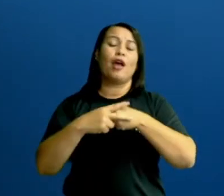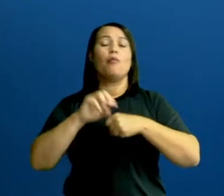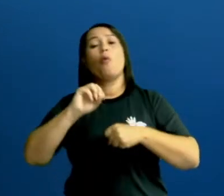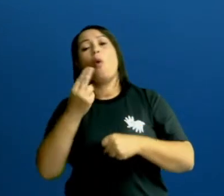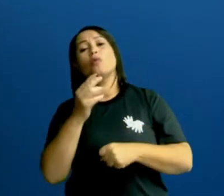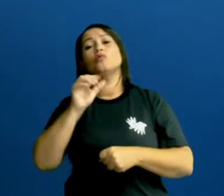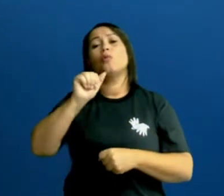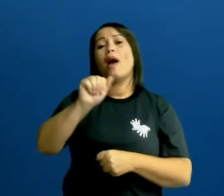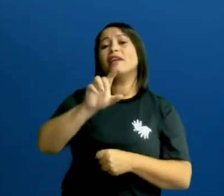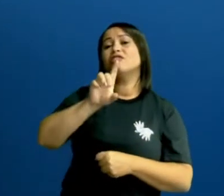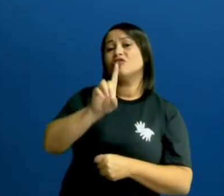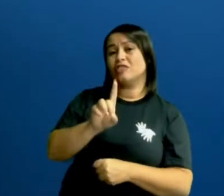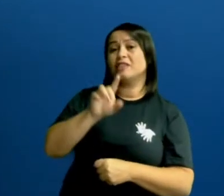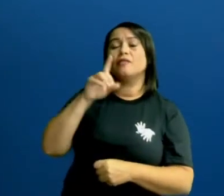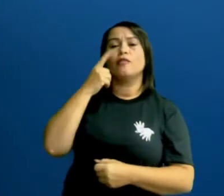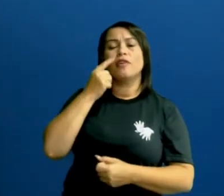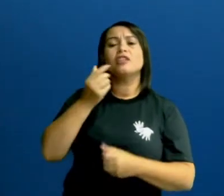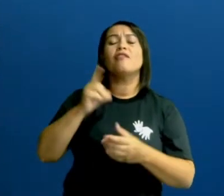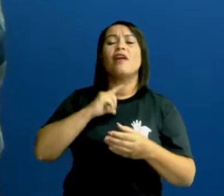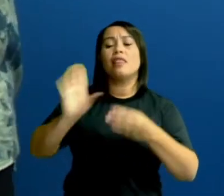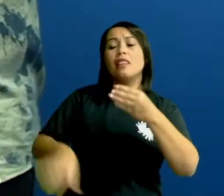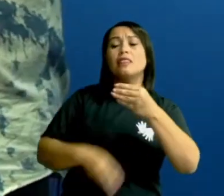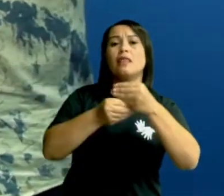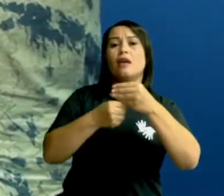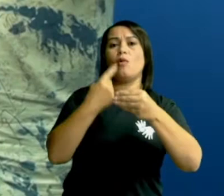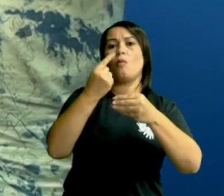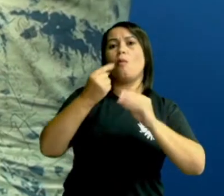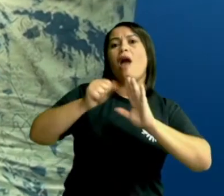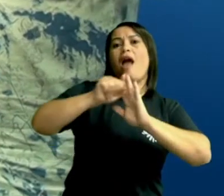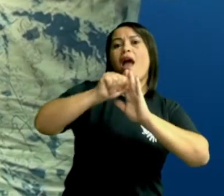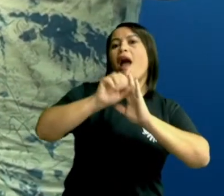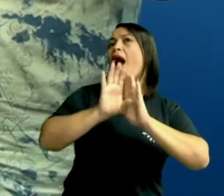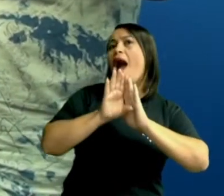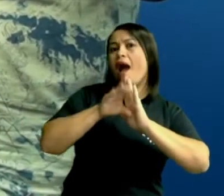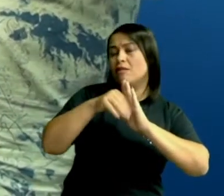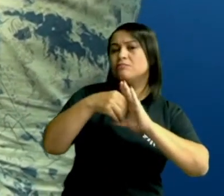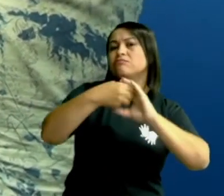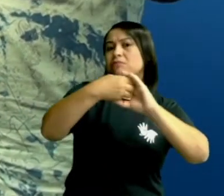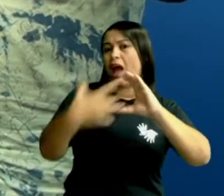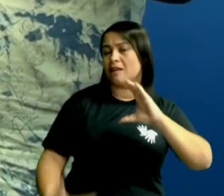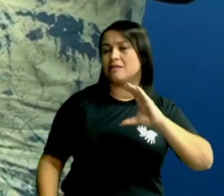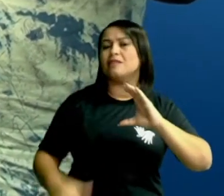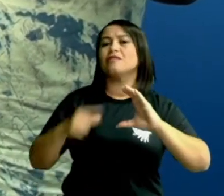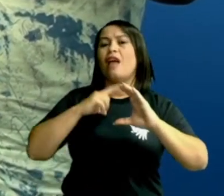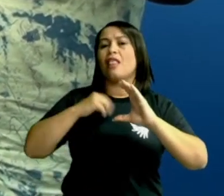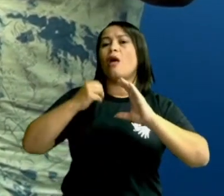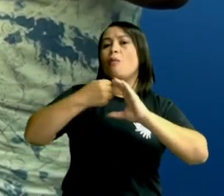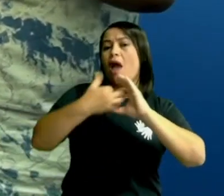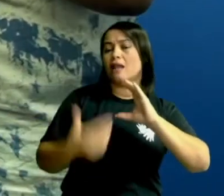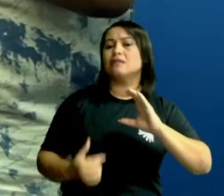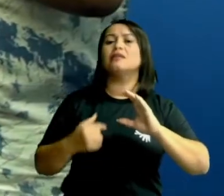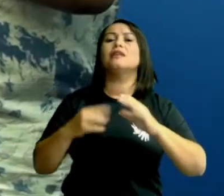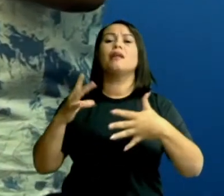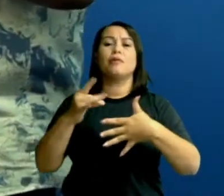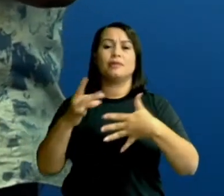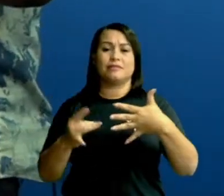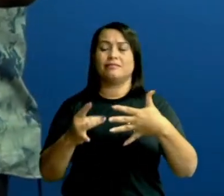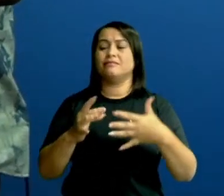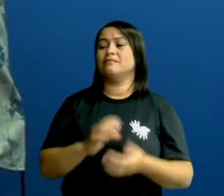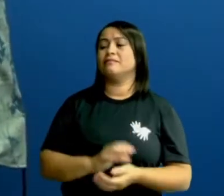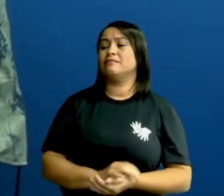adjetivo, acrescentando uma característica, acrescentando uma circunstância, acrescentando um detalhe.